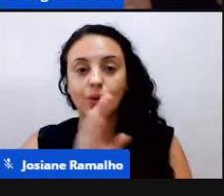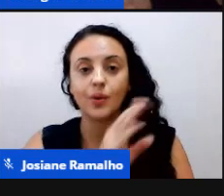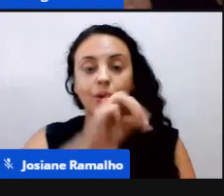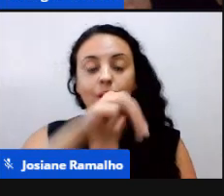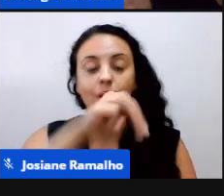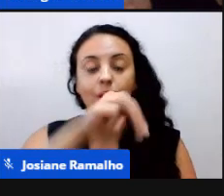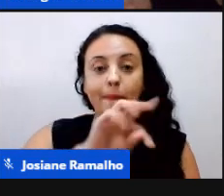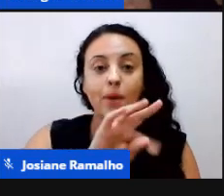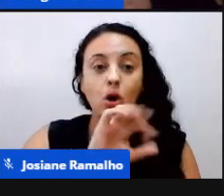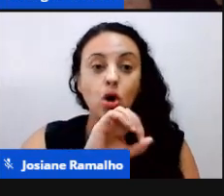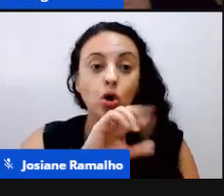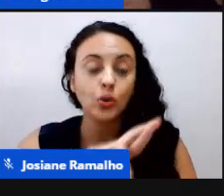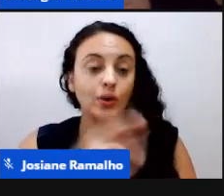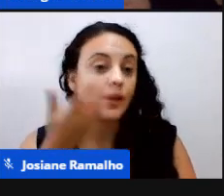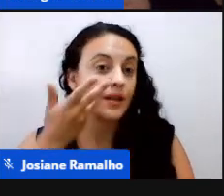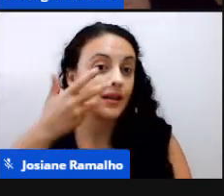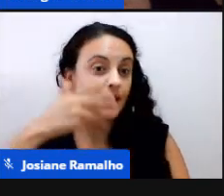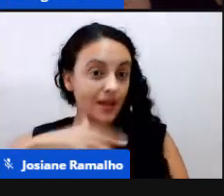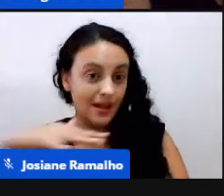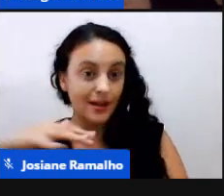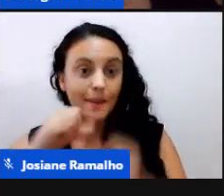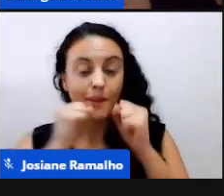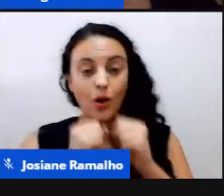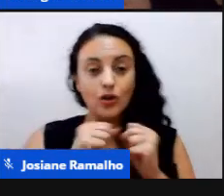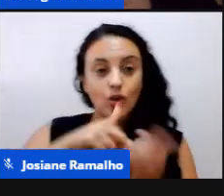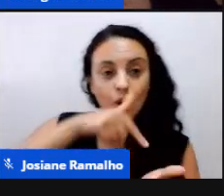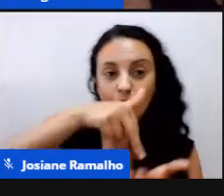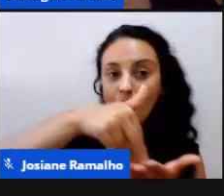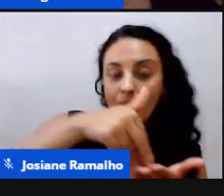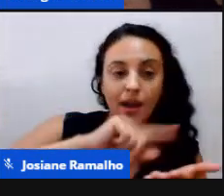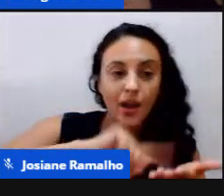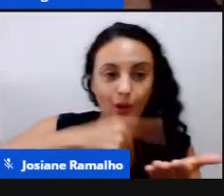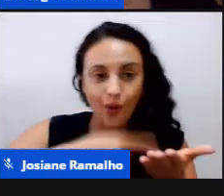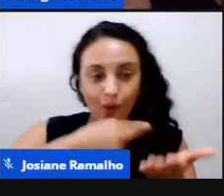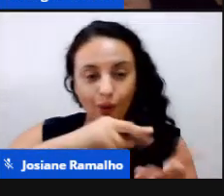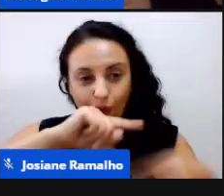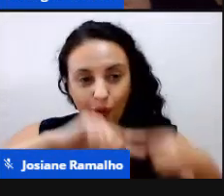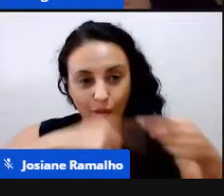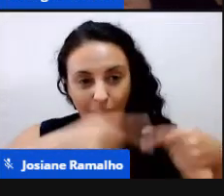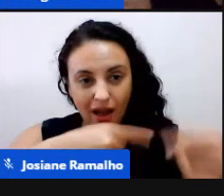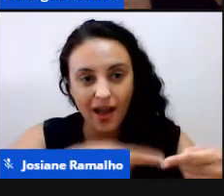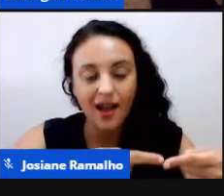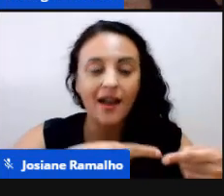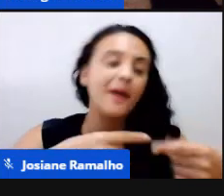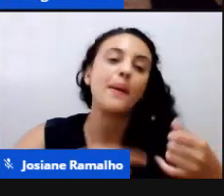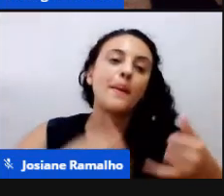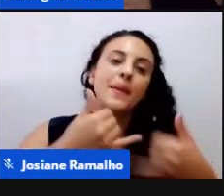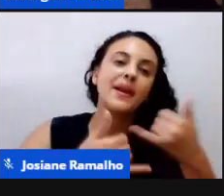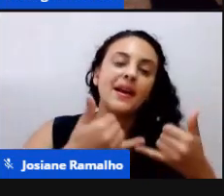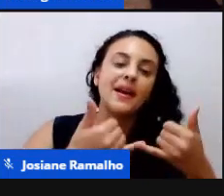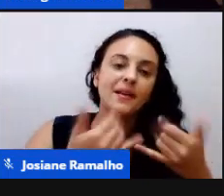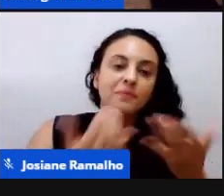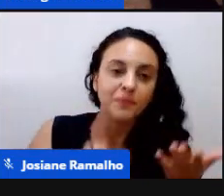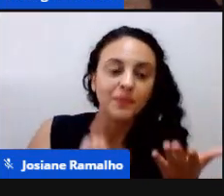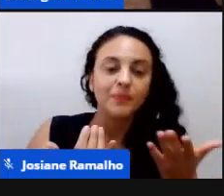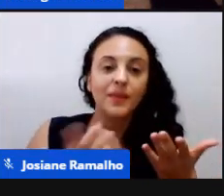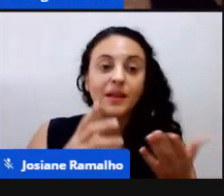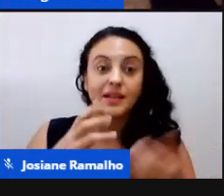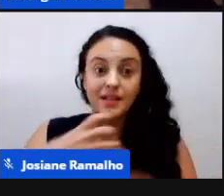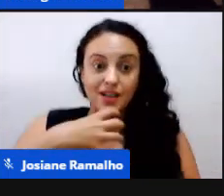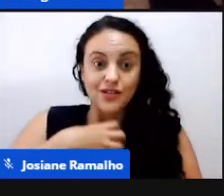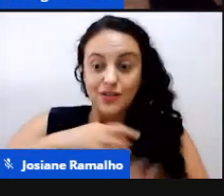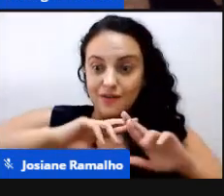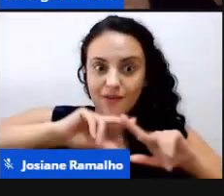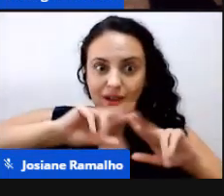a correr, a saltar, a passar por cima, por baixo, vivenciar diversas sensações, sentimentos e